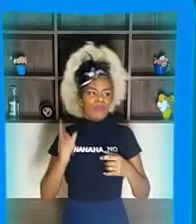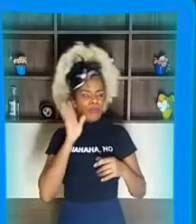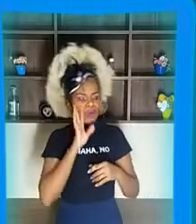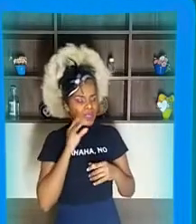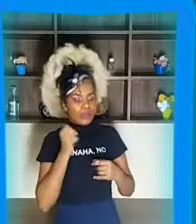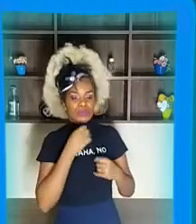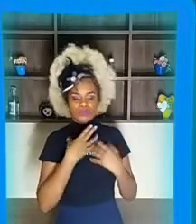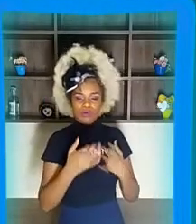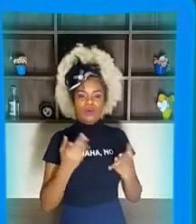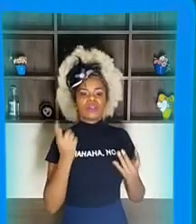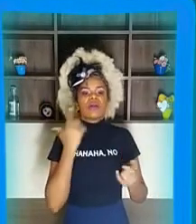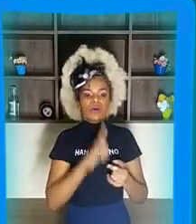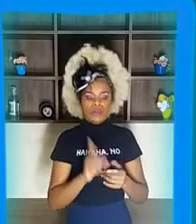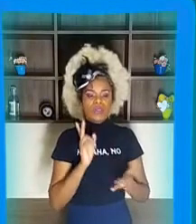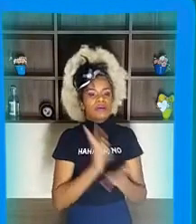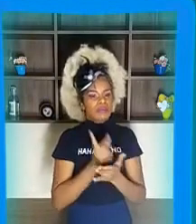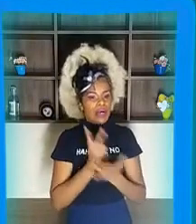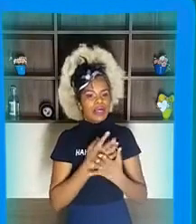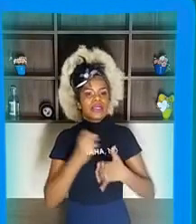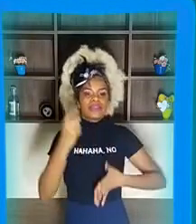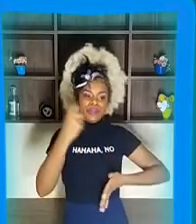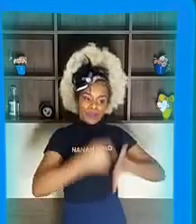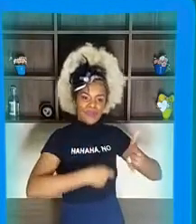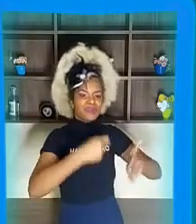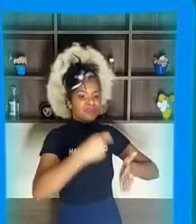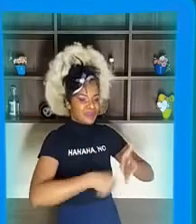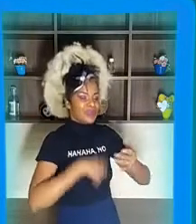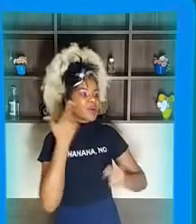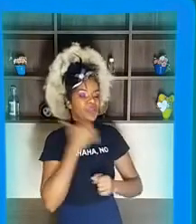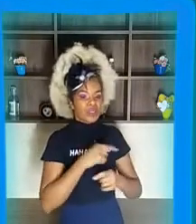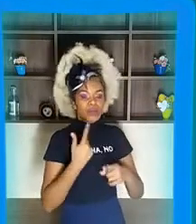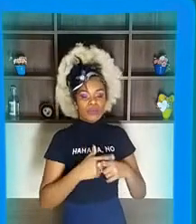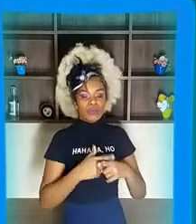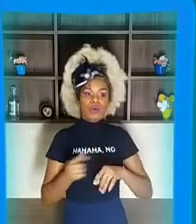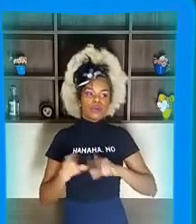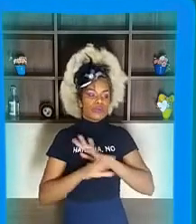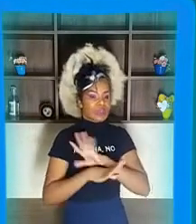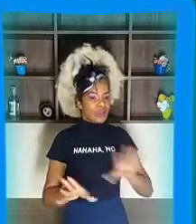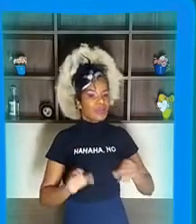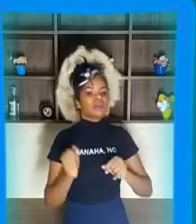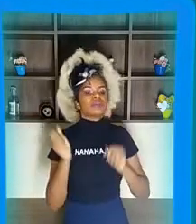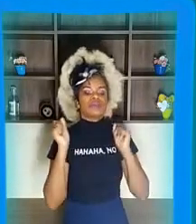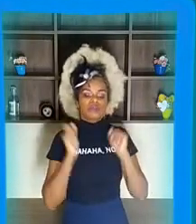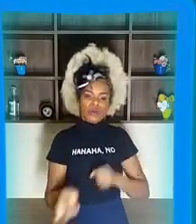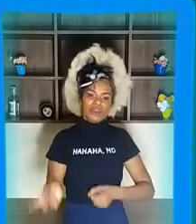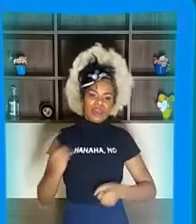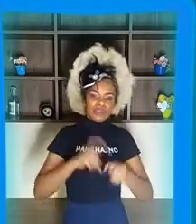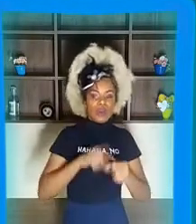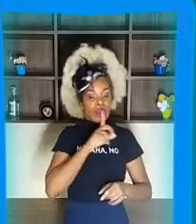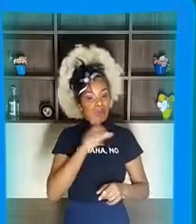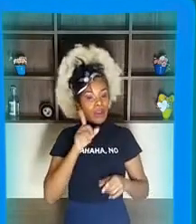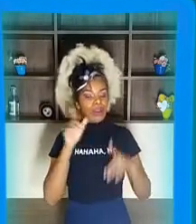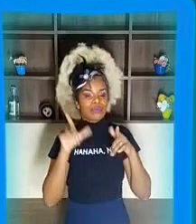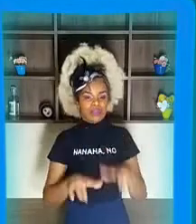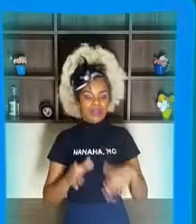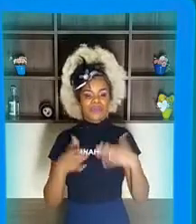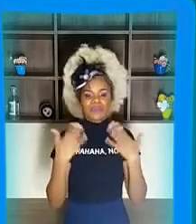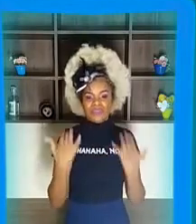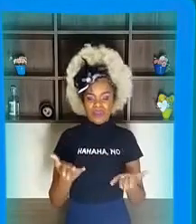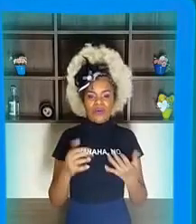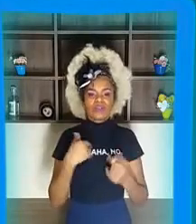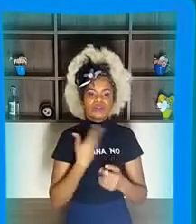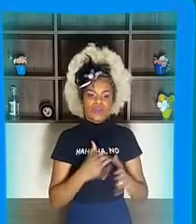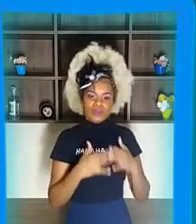para a gente continuar pagando as nossas contas, para quando tudo isso passar, a gente poder, né, retornar para lá. Então, a gente vai fazer